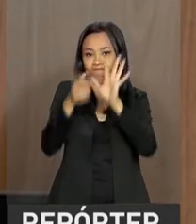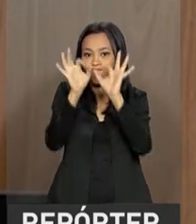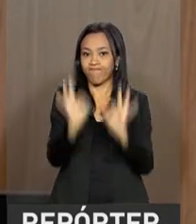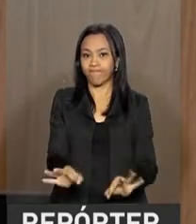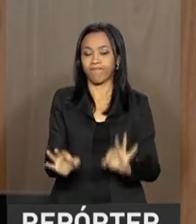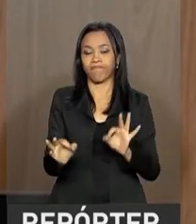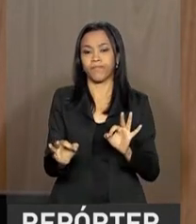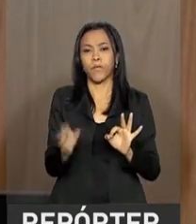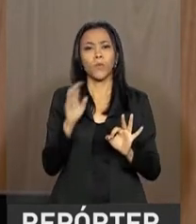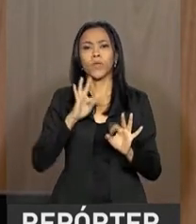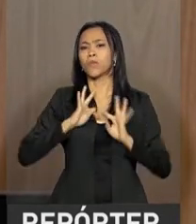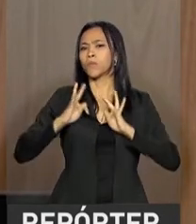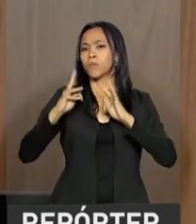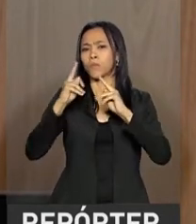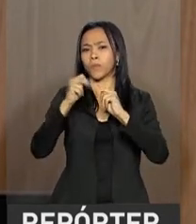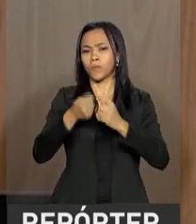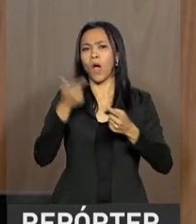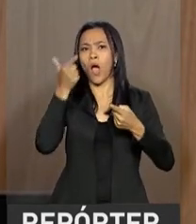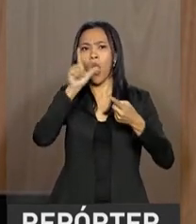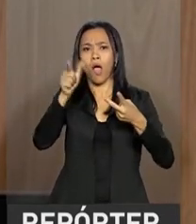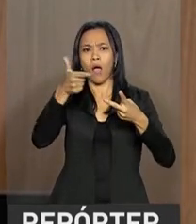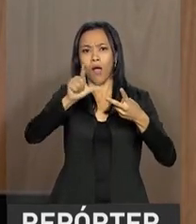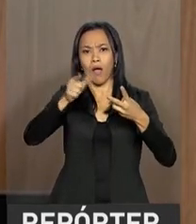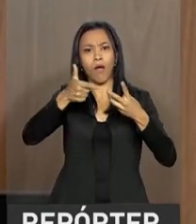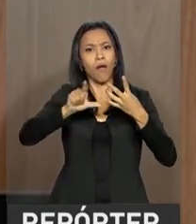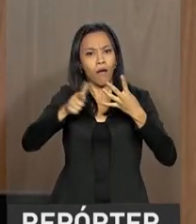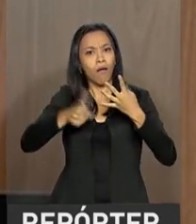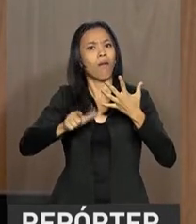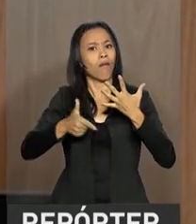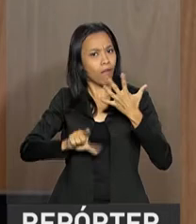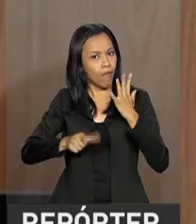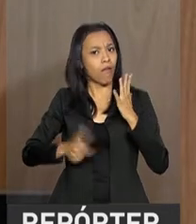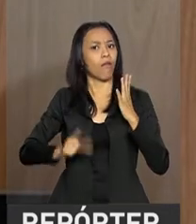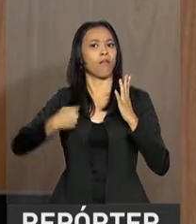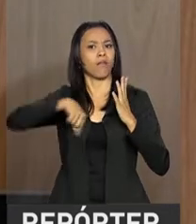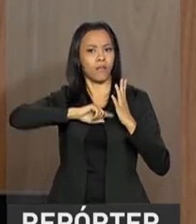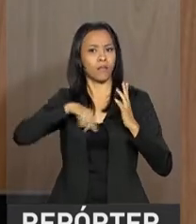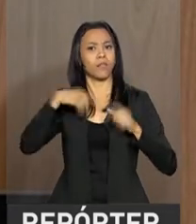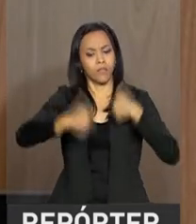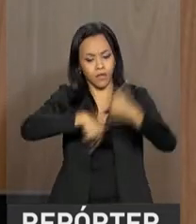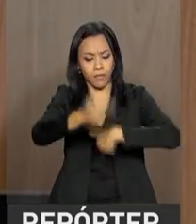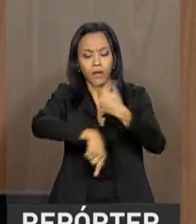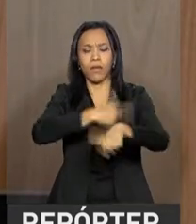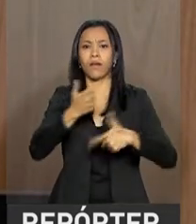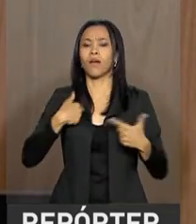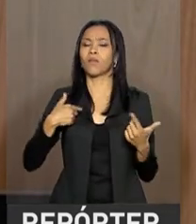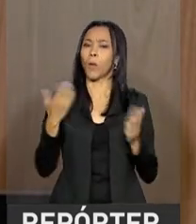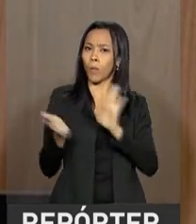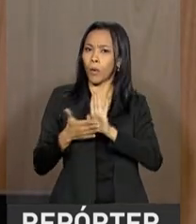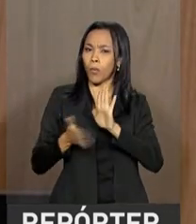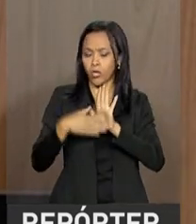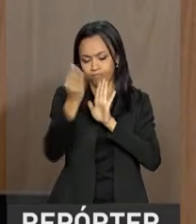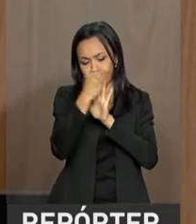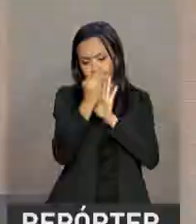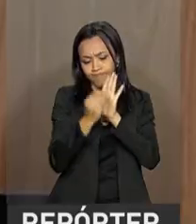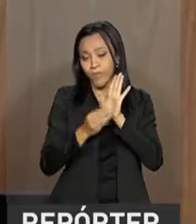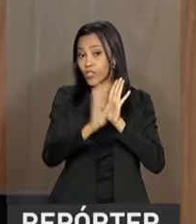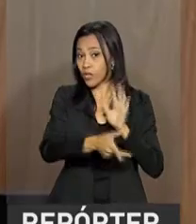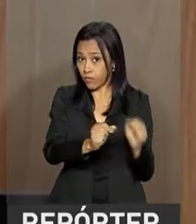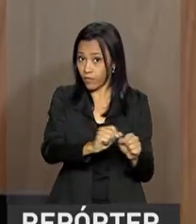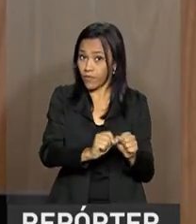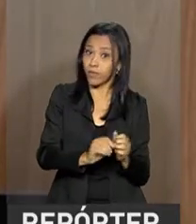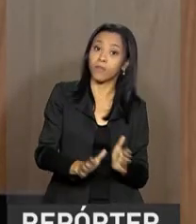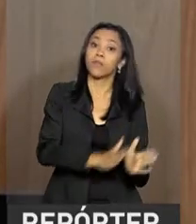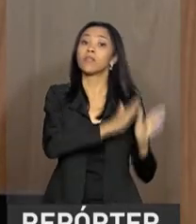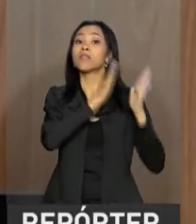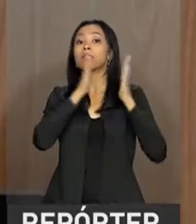tudo aquilo pelo qual temos trabalhado e tudo aquilo que estamos propondo e que já foi realizado toda essa